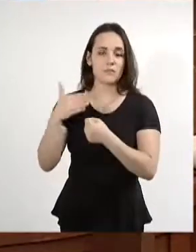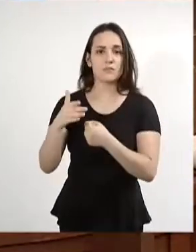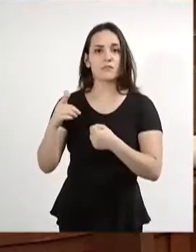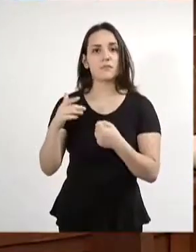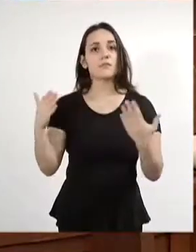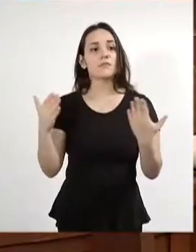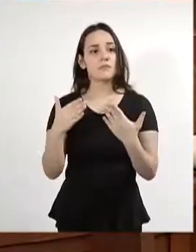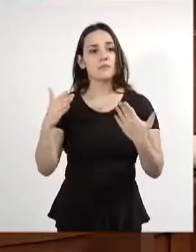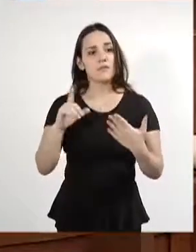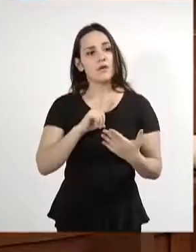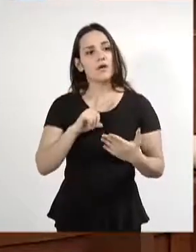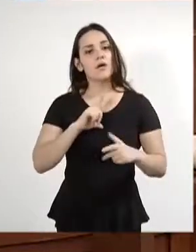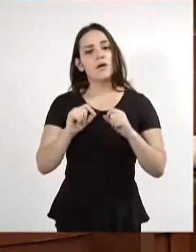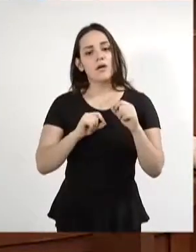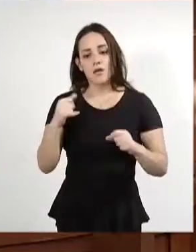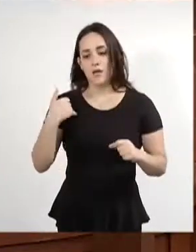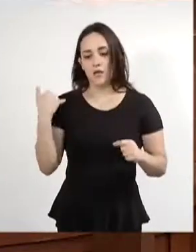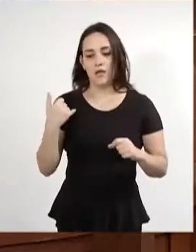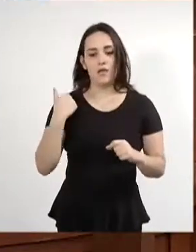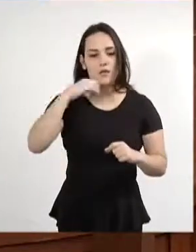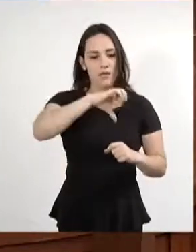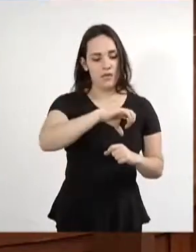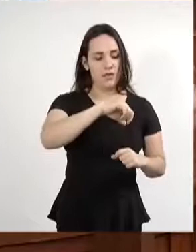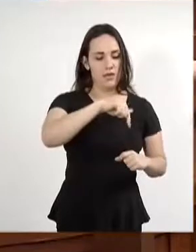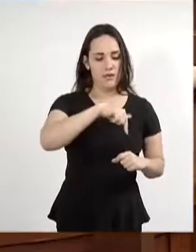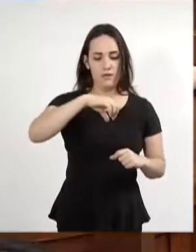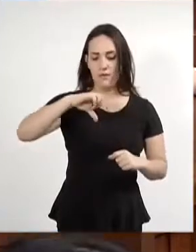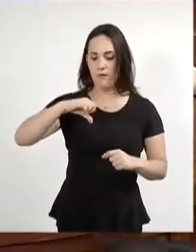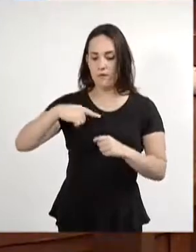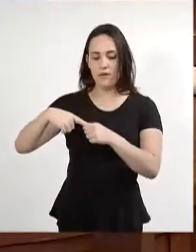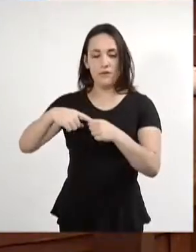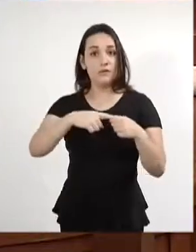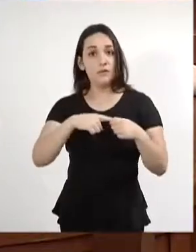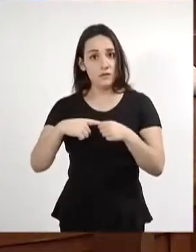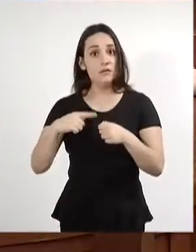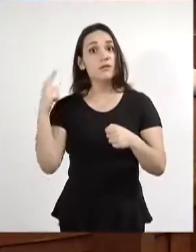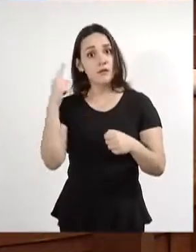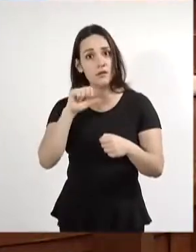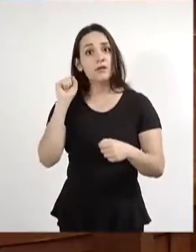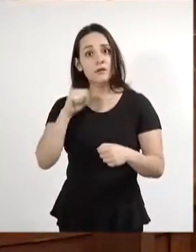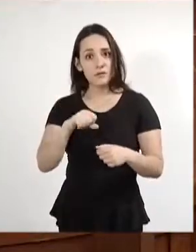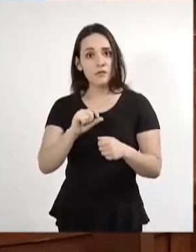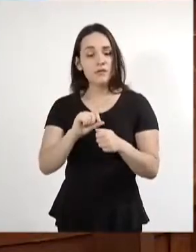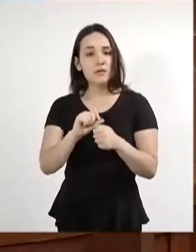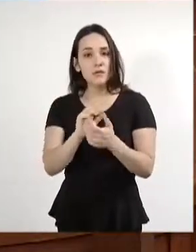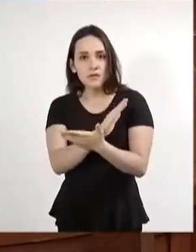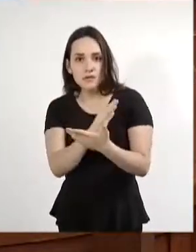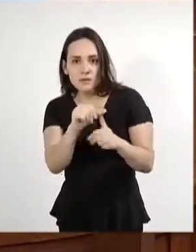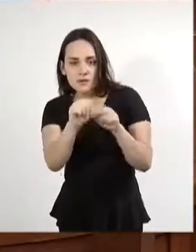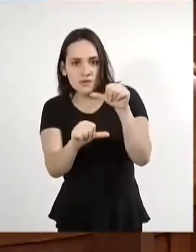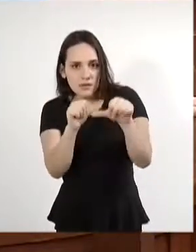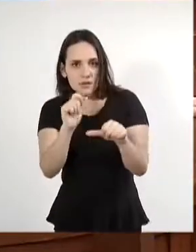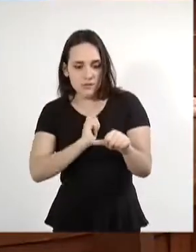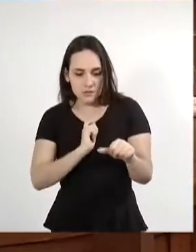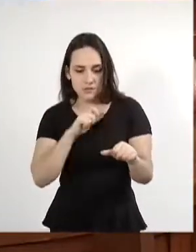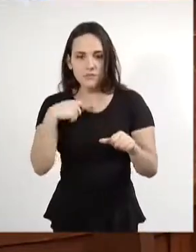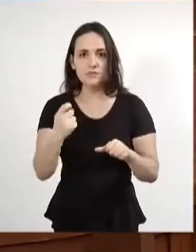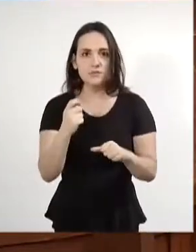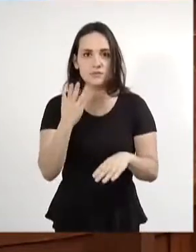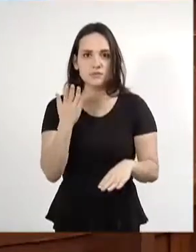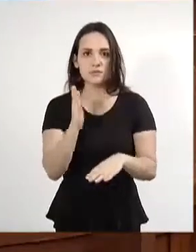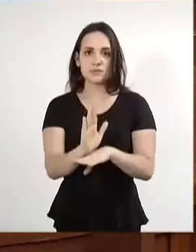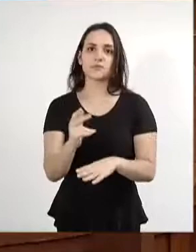79 municípios do Mato Grosso do Sul, de uma forma ou de outra, fizeram alguma ação,